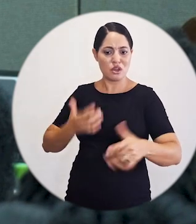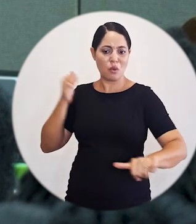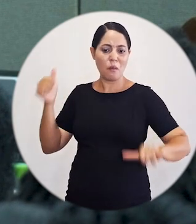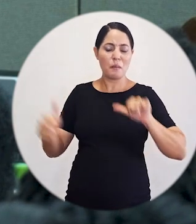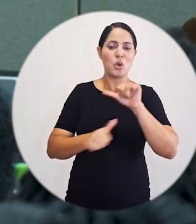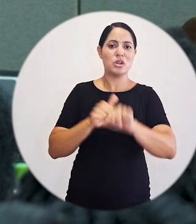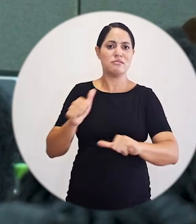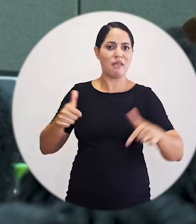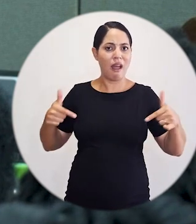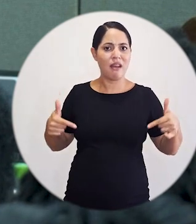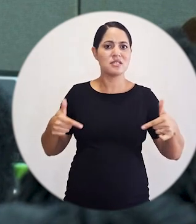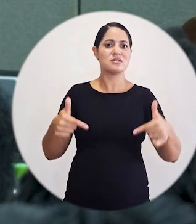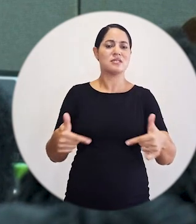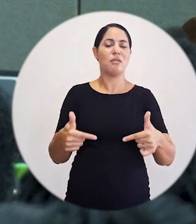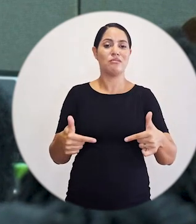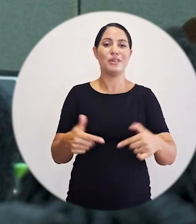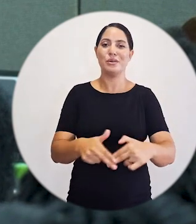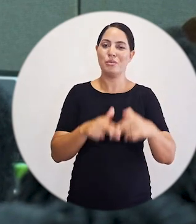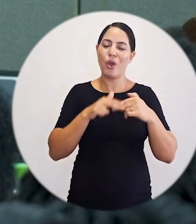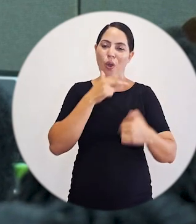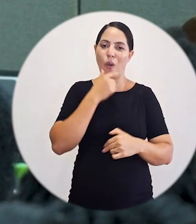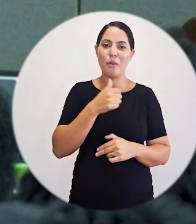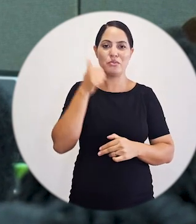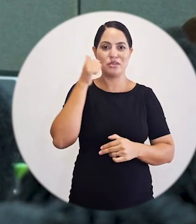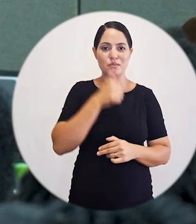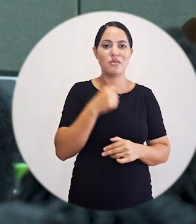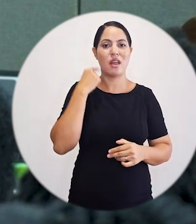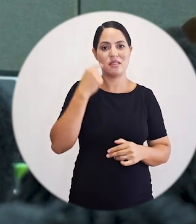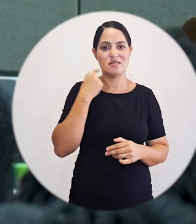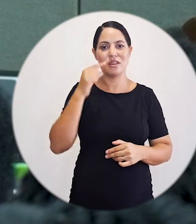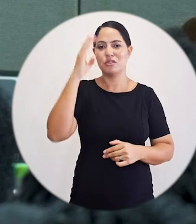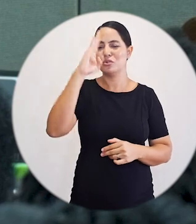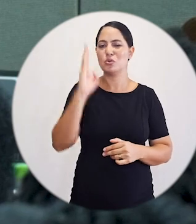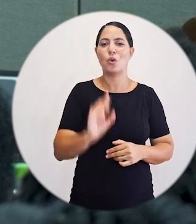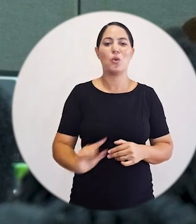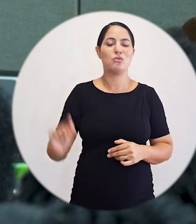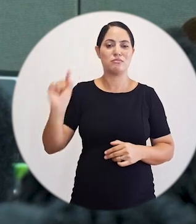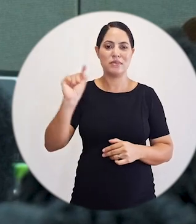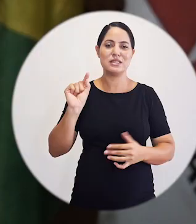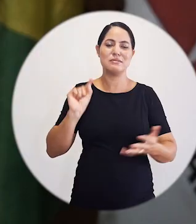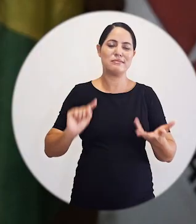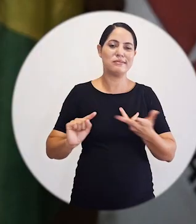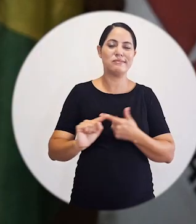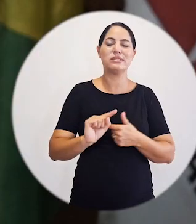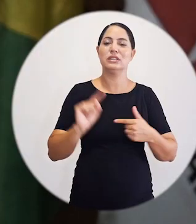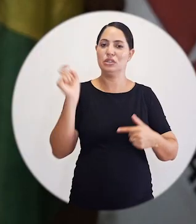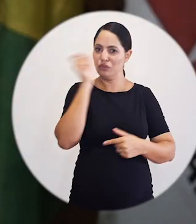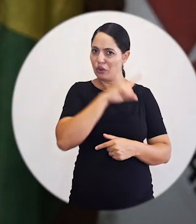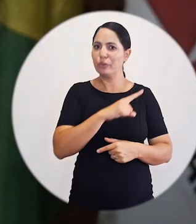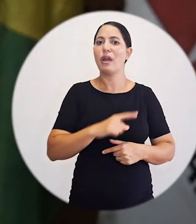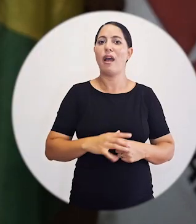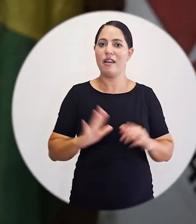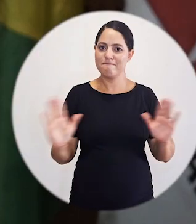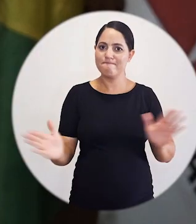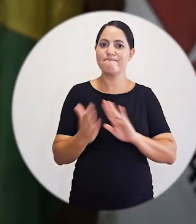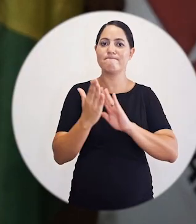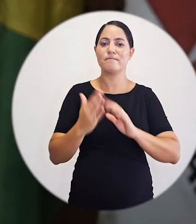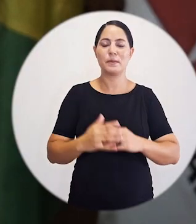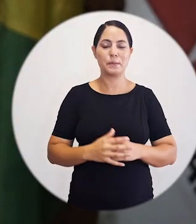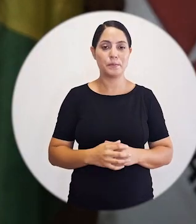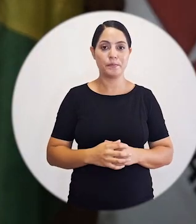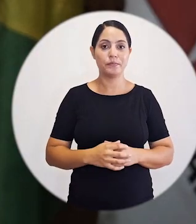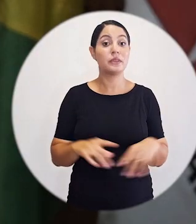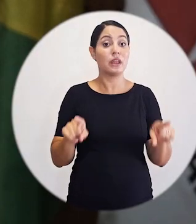que mapear os desafios enfrentados pelos advogados e advogadas negras em todo o país. Ainda em seu discurso,